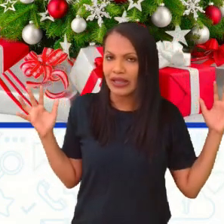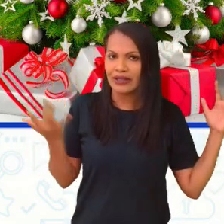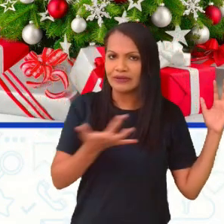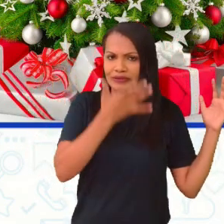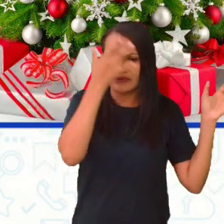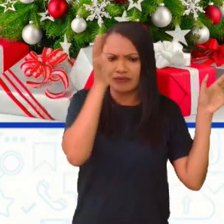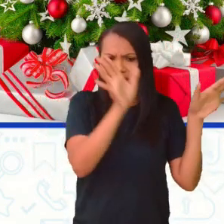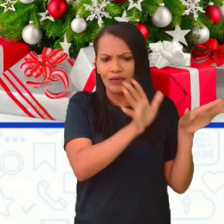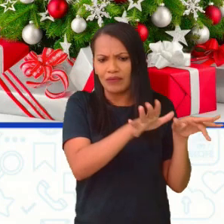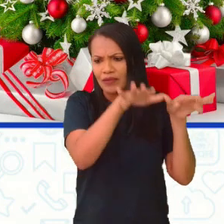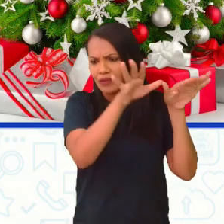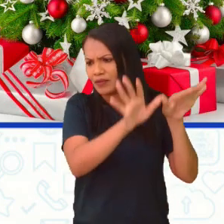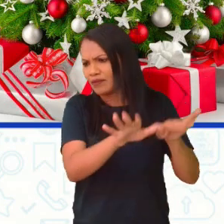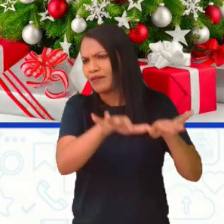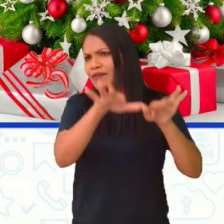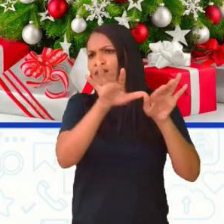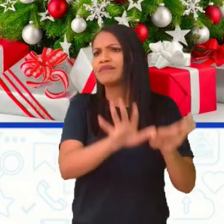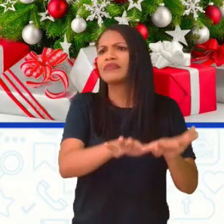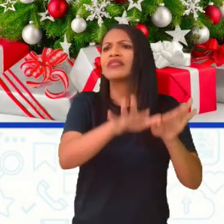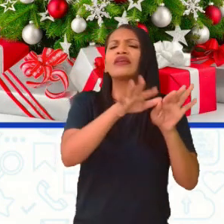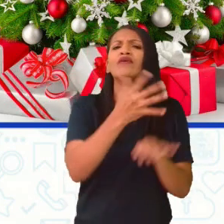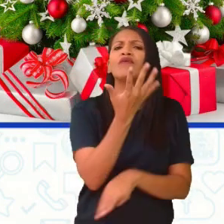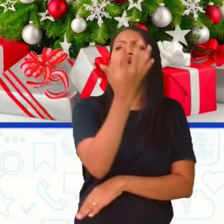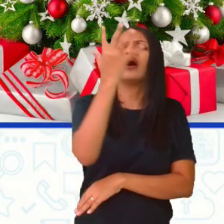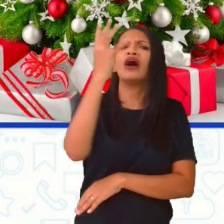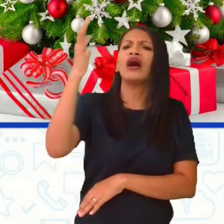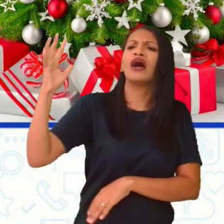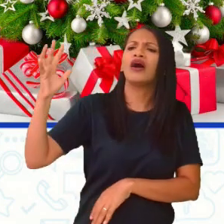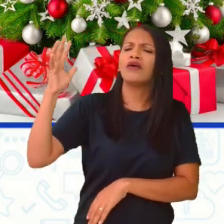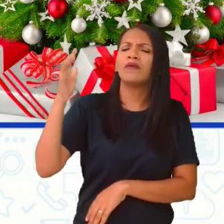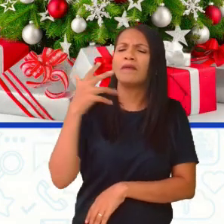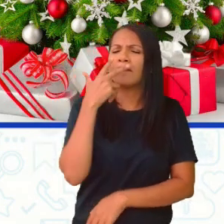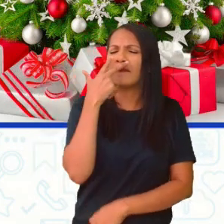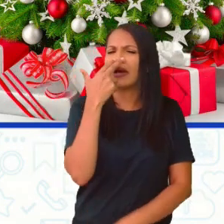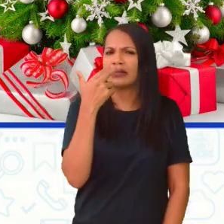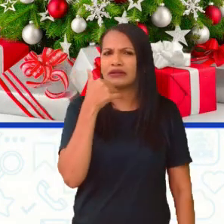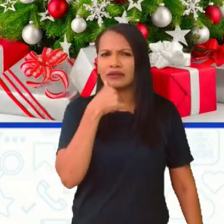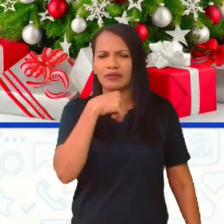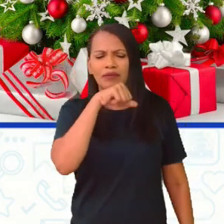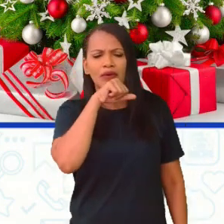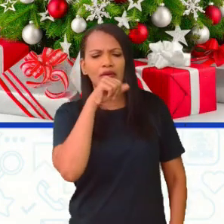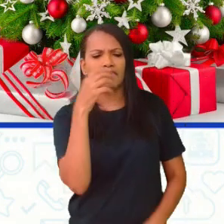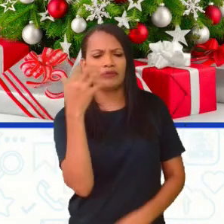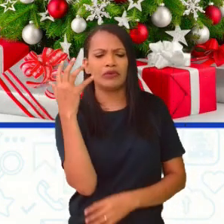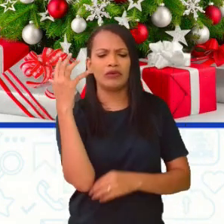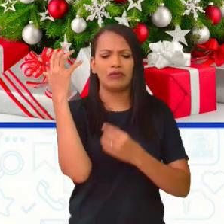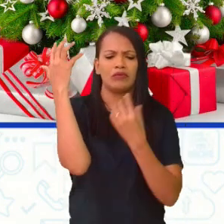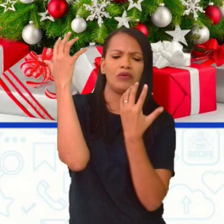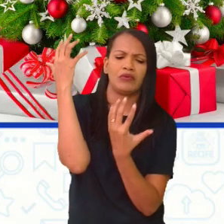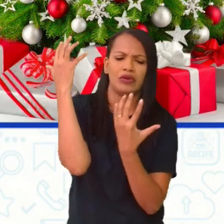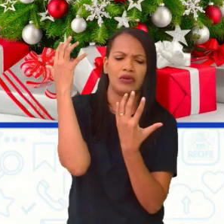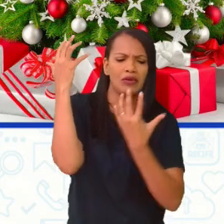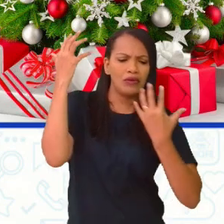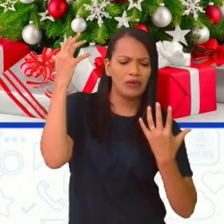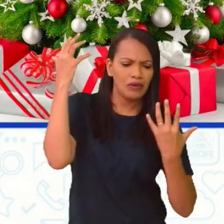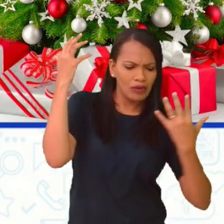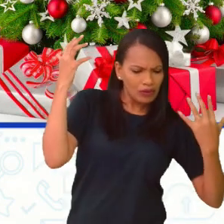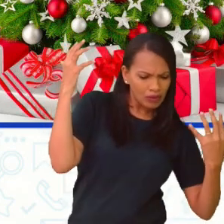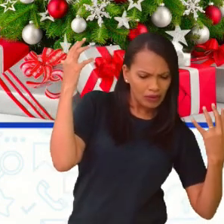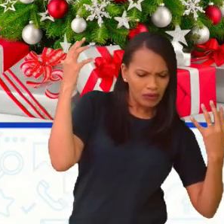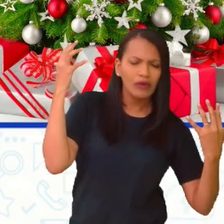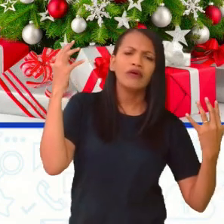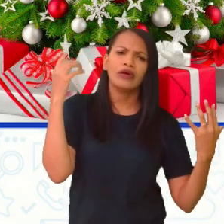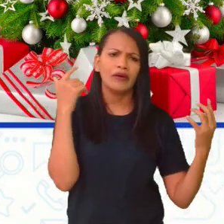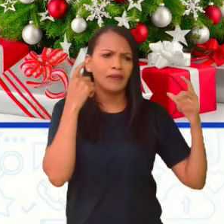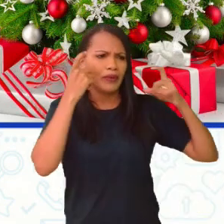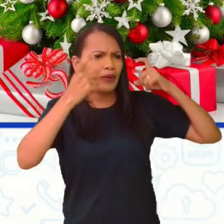espaço. Ela era uma árvore mãe, com seus 3 brotos, todos já bem adultos. Ela, muito preocupada e ao mesmo